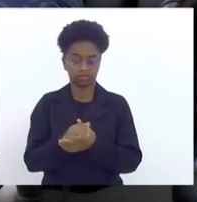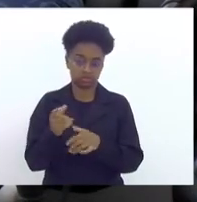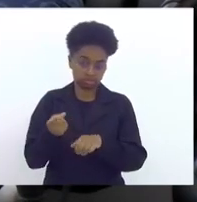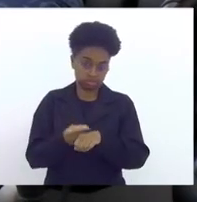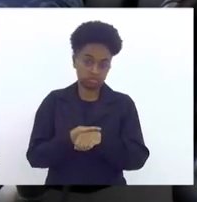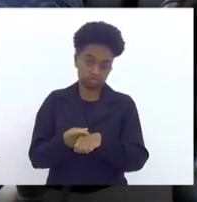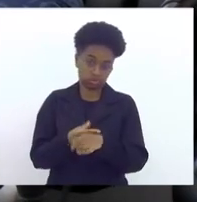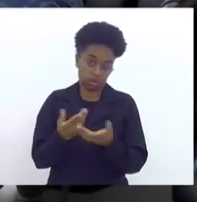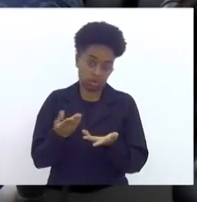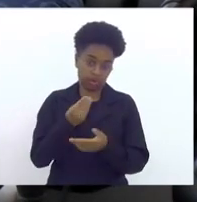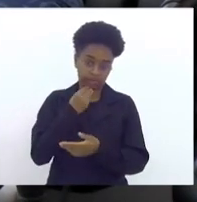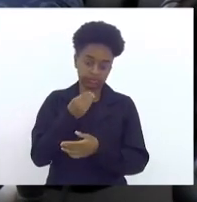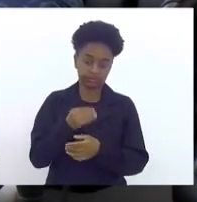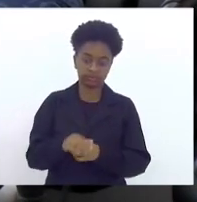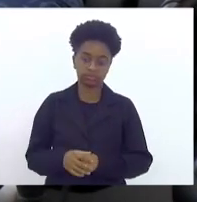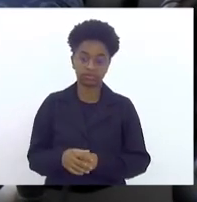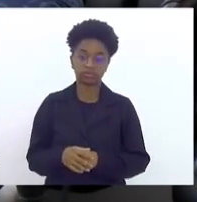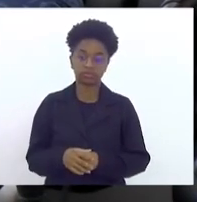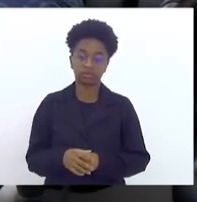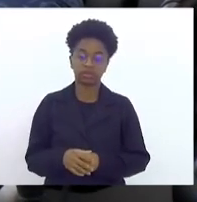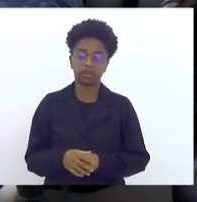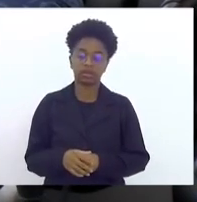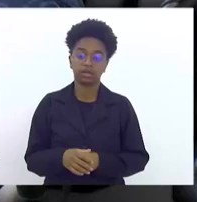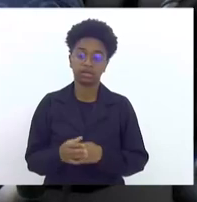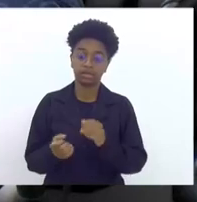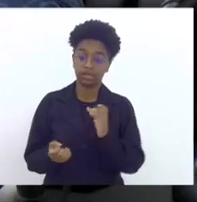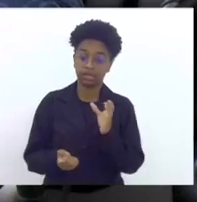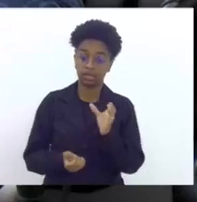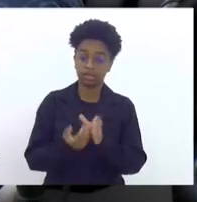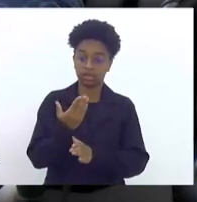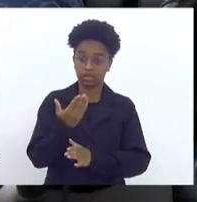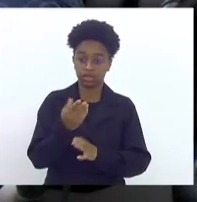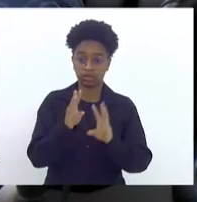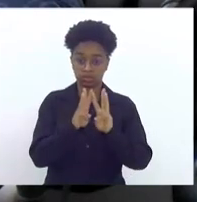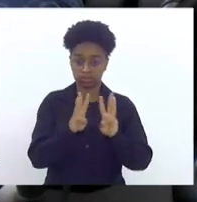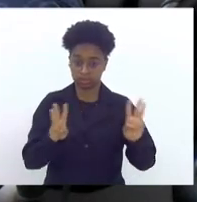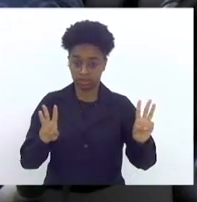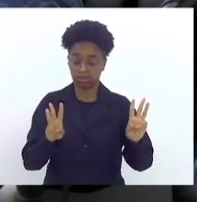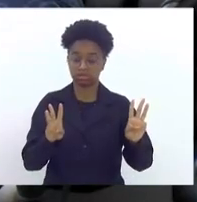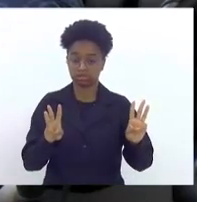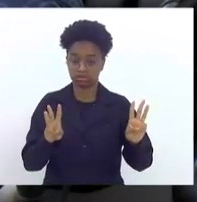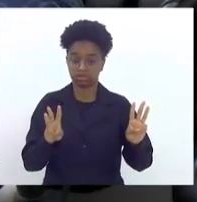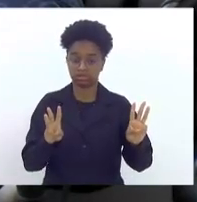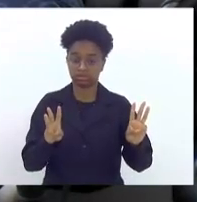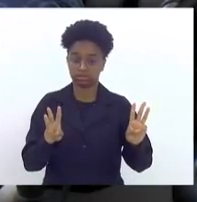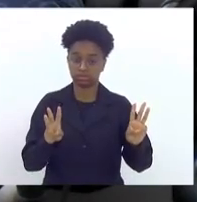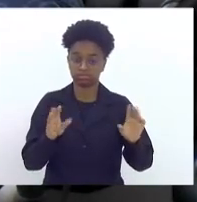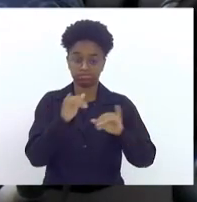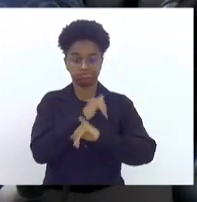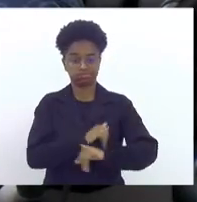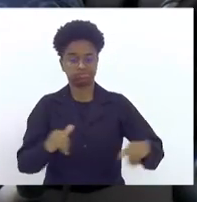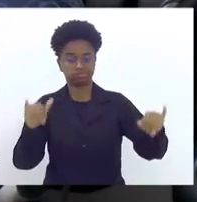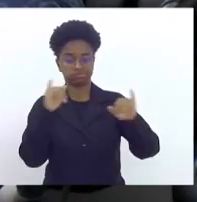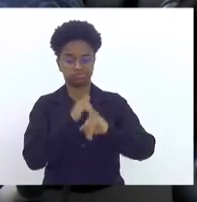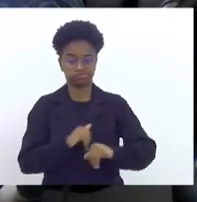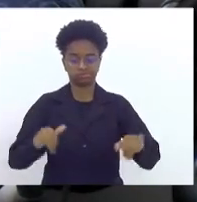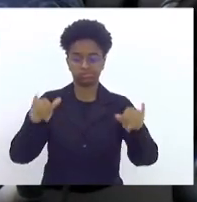fotos íntimas é pornográficas criou um website e anunciou